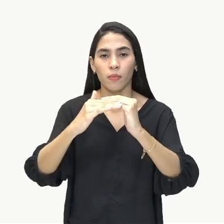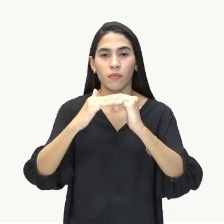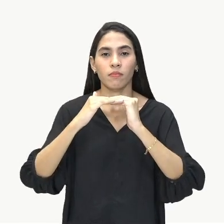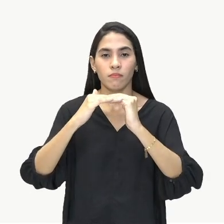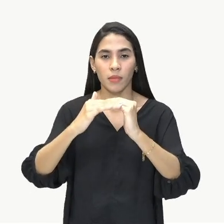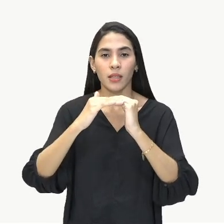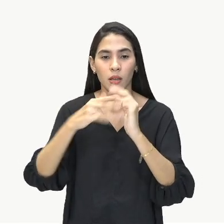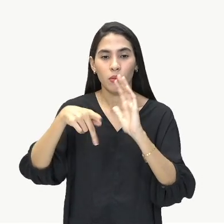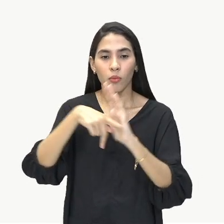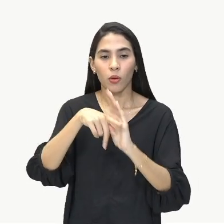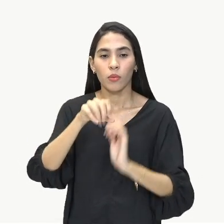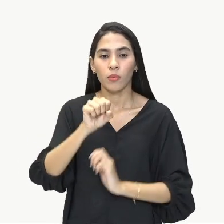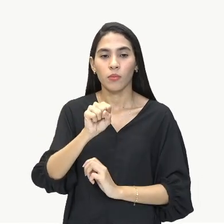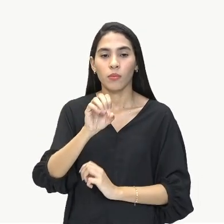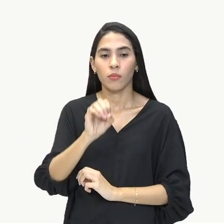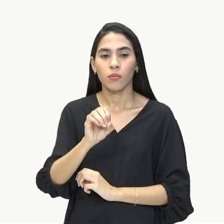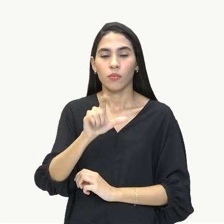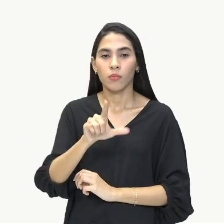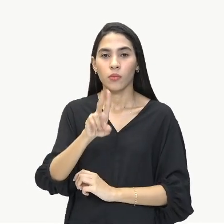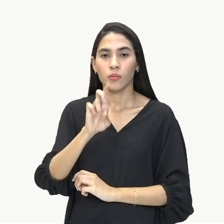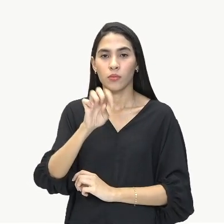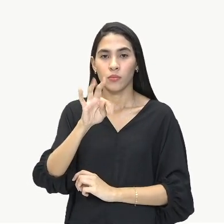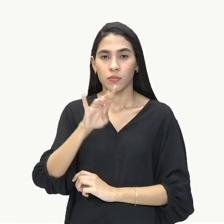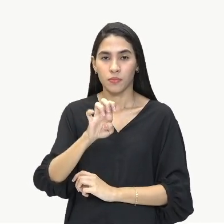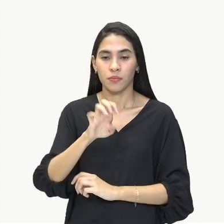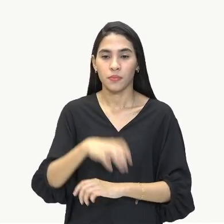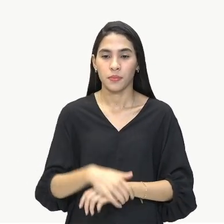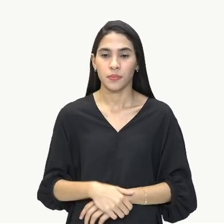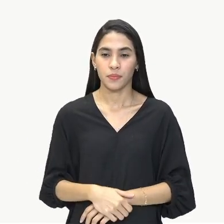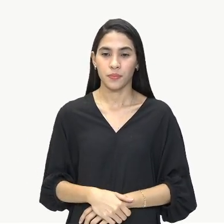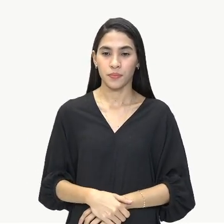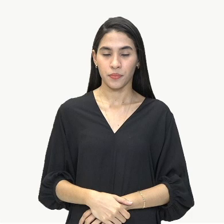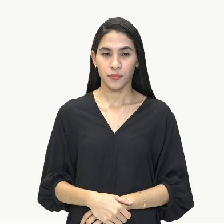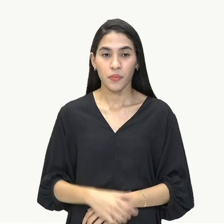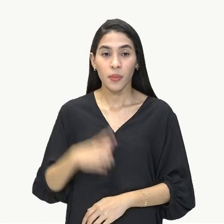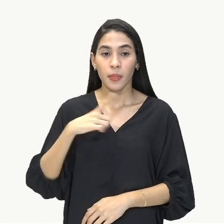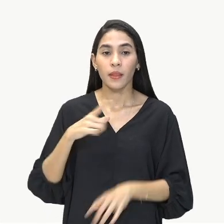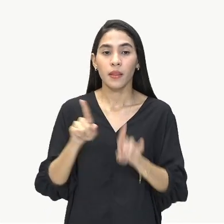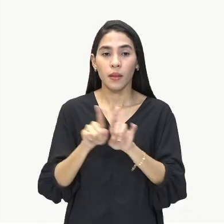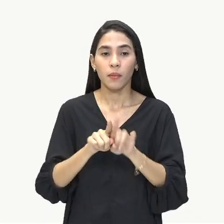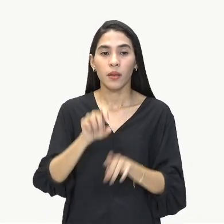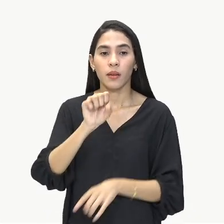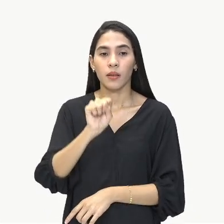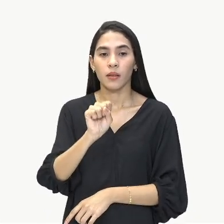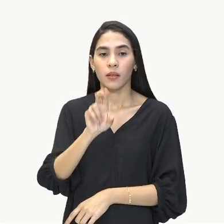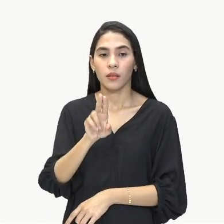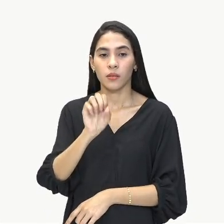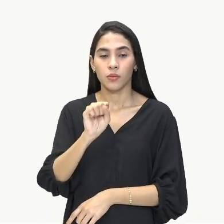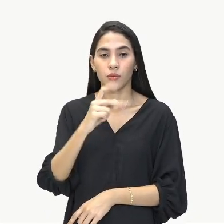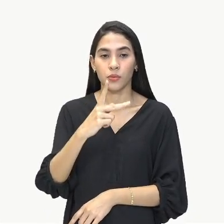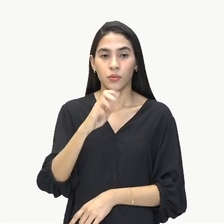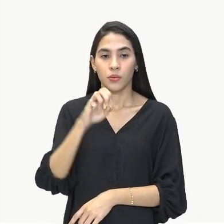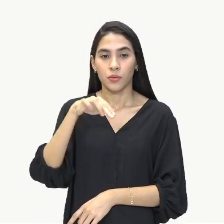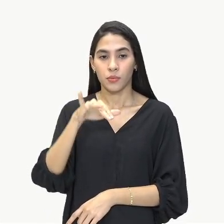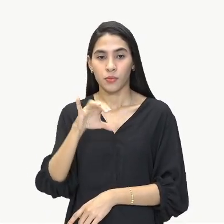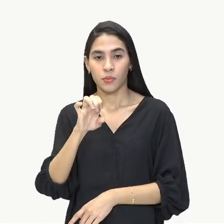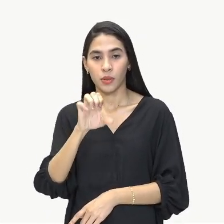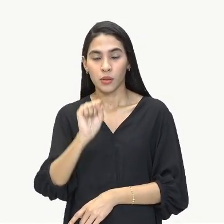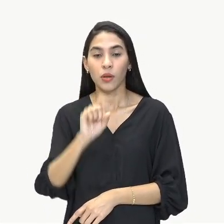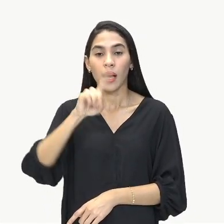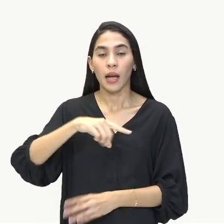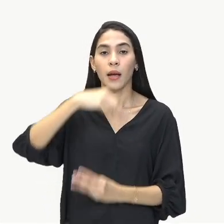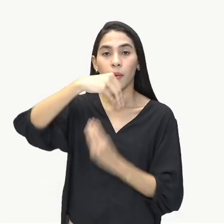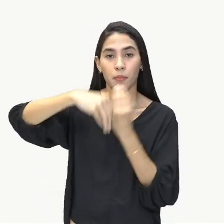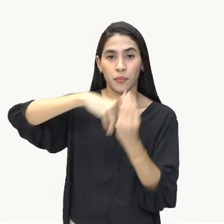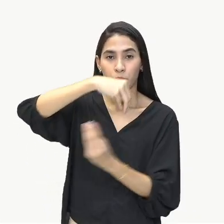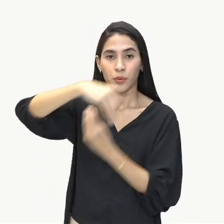no solvente. E temos as suspensões, que são misturas heterogêneas,